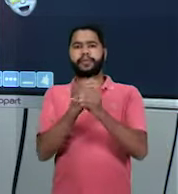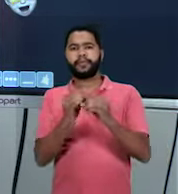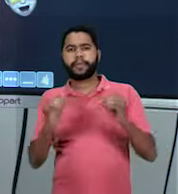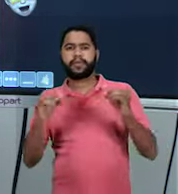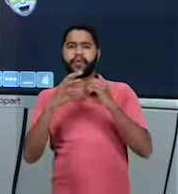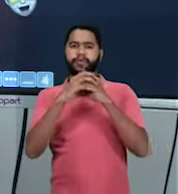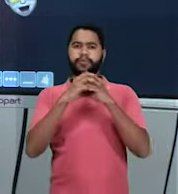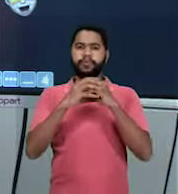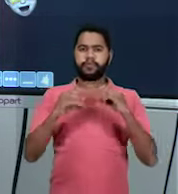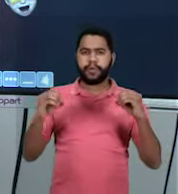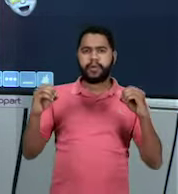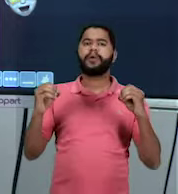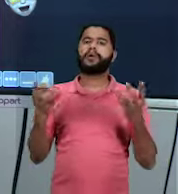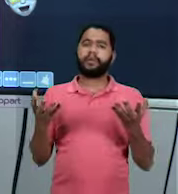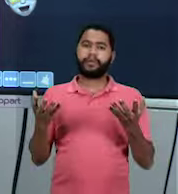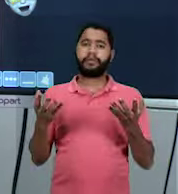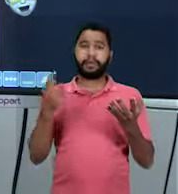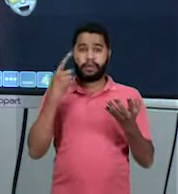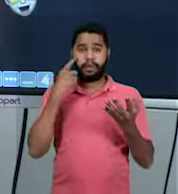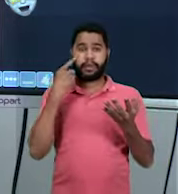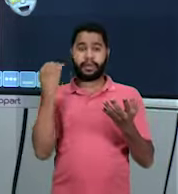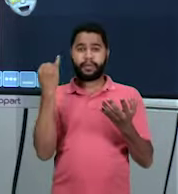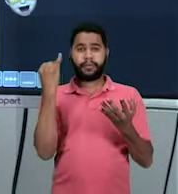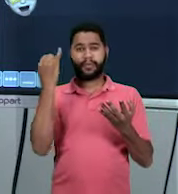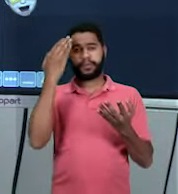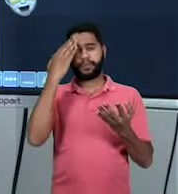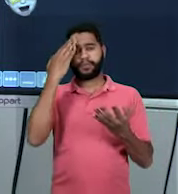para determinação do sexo. Isso é importante a